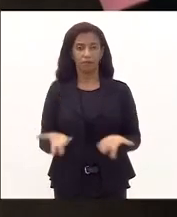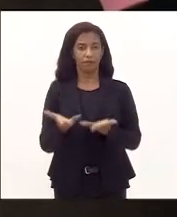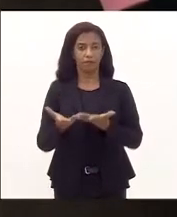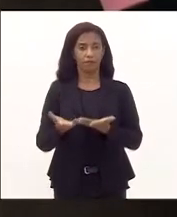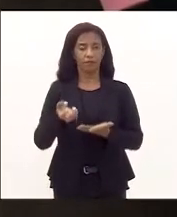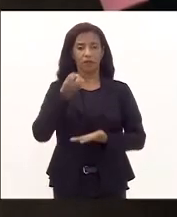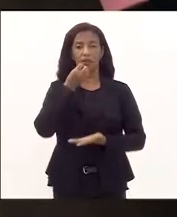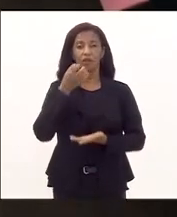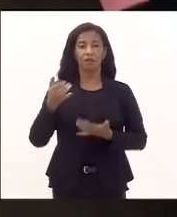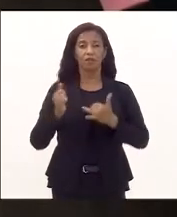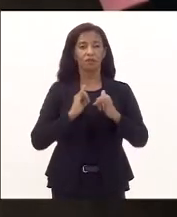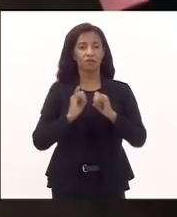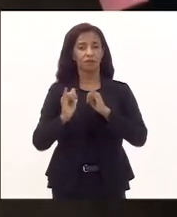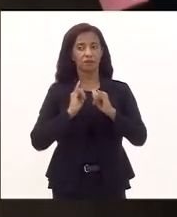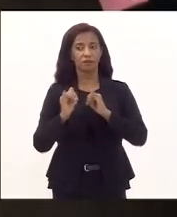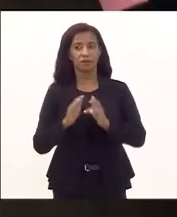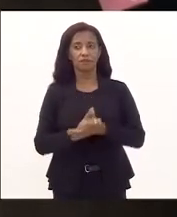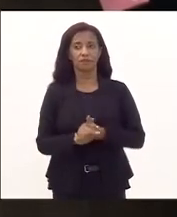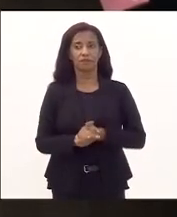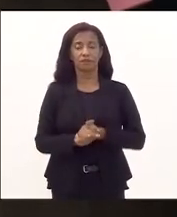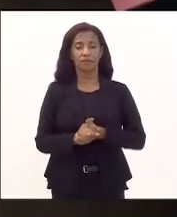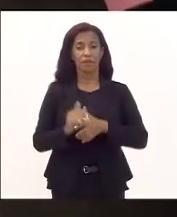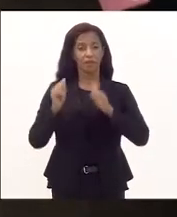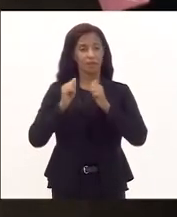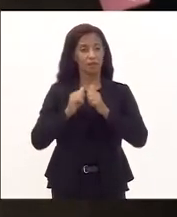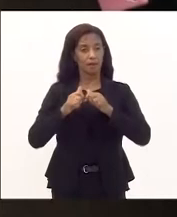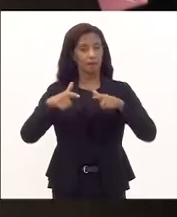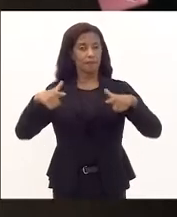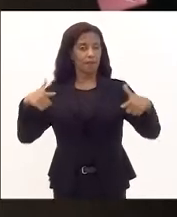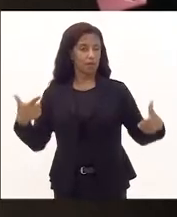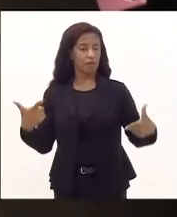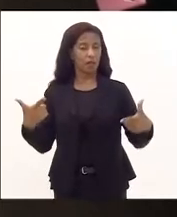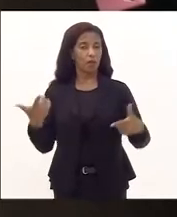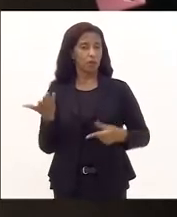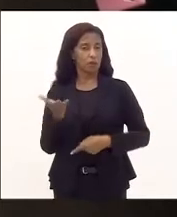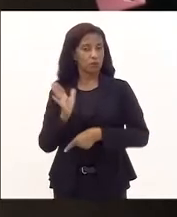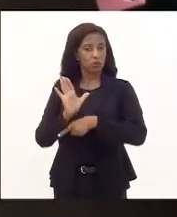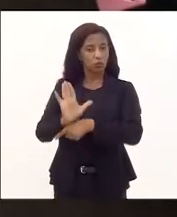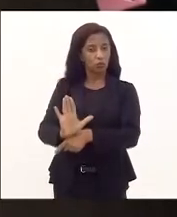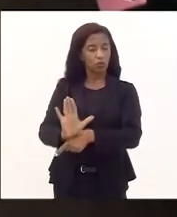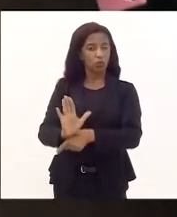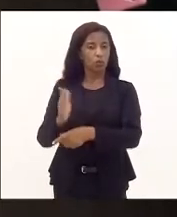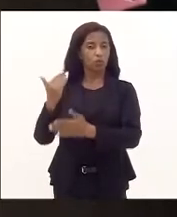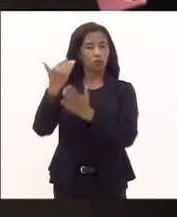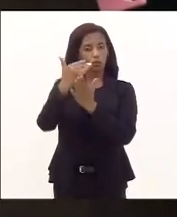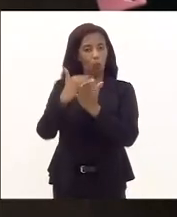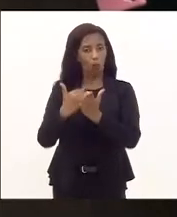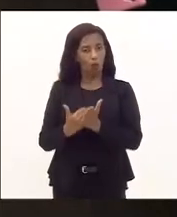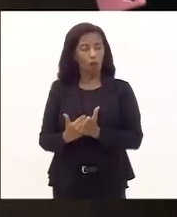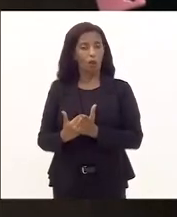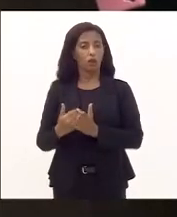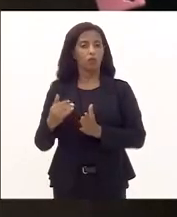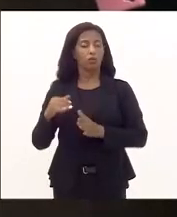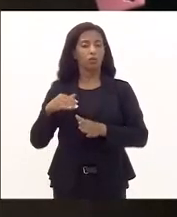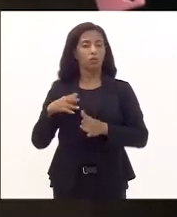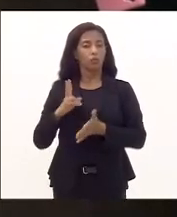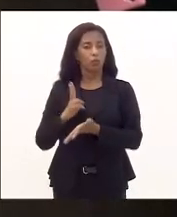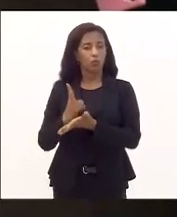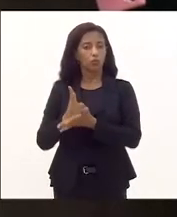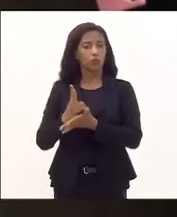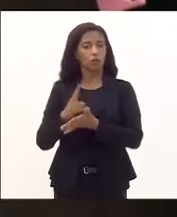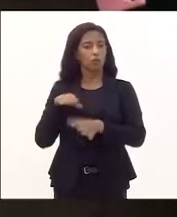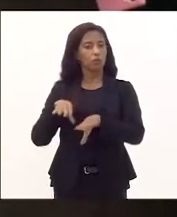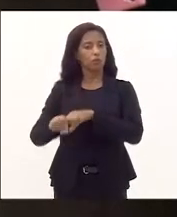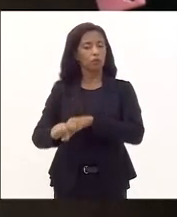obviamente uma boa notícia essa ampliação, esse incremento nos programas de formação continuada dos policiais,